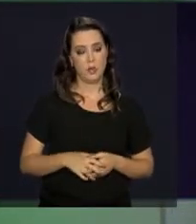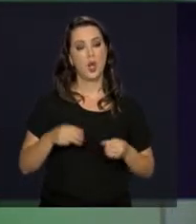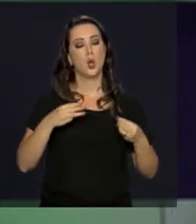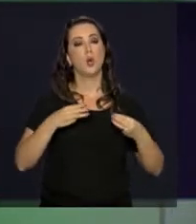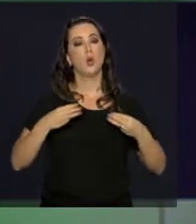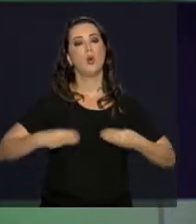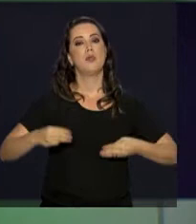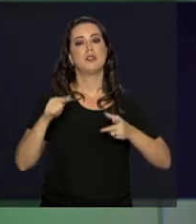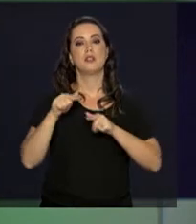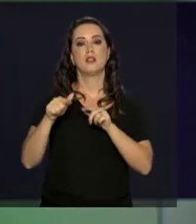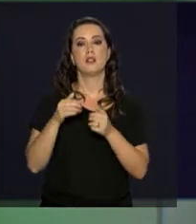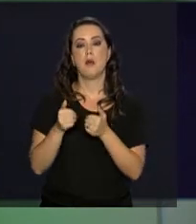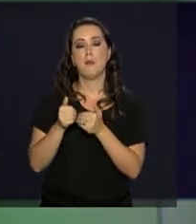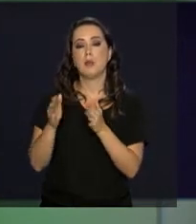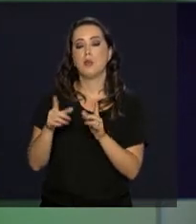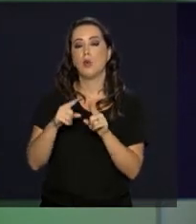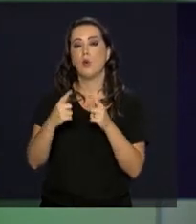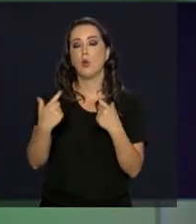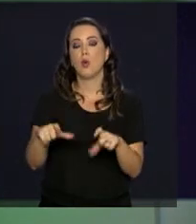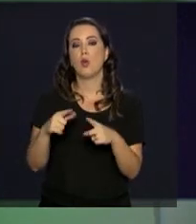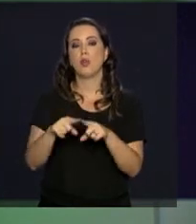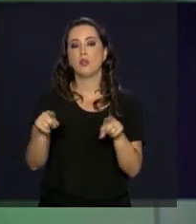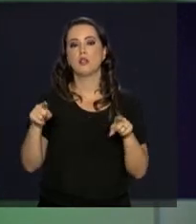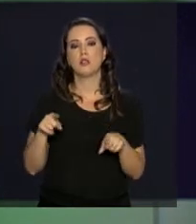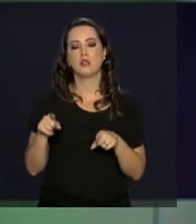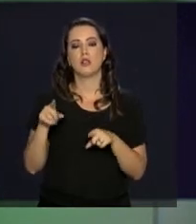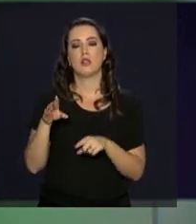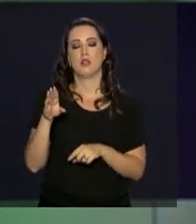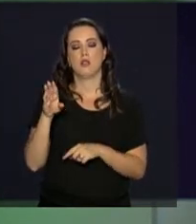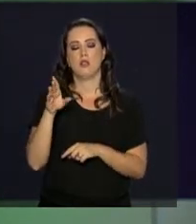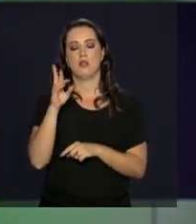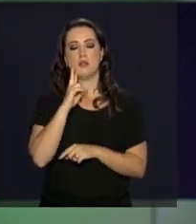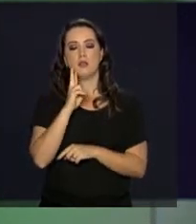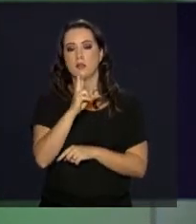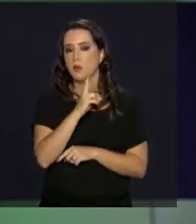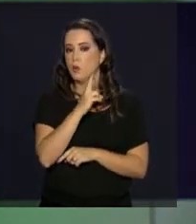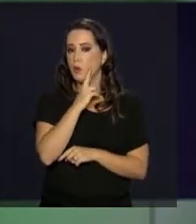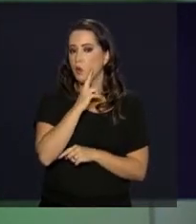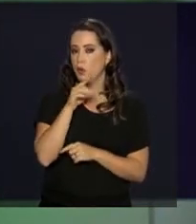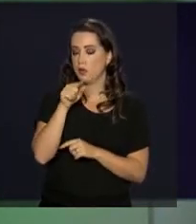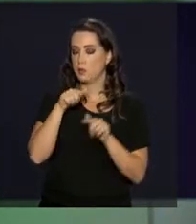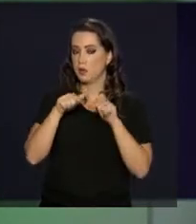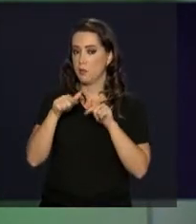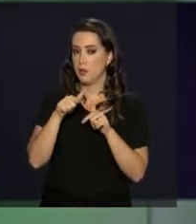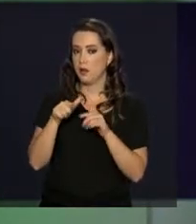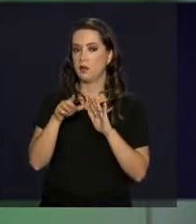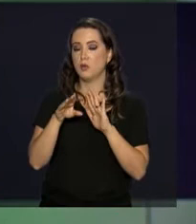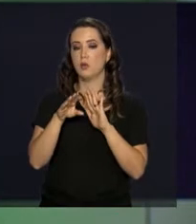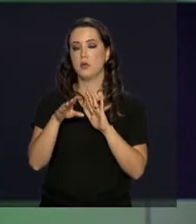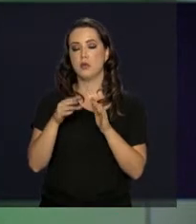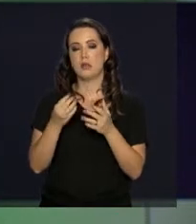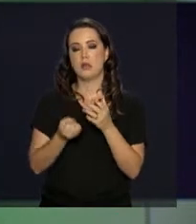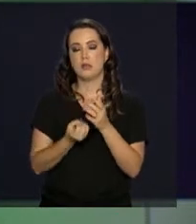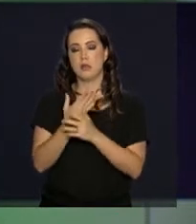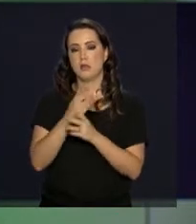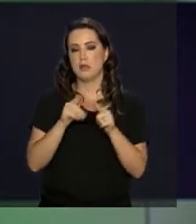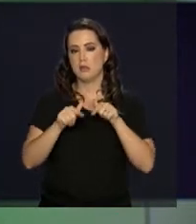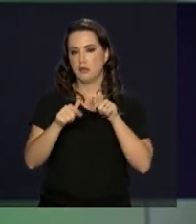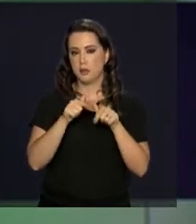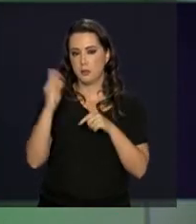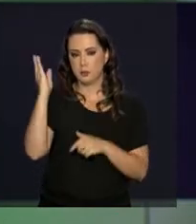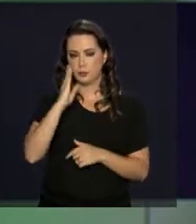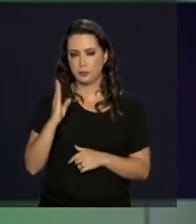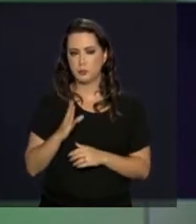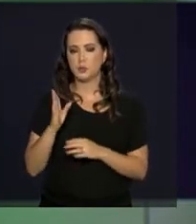Vista, Roraima, para o cadastro de venezuelanos no programa Emprega Brasil. Os espaços vão auxiliar os imigrantes